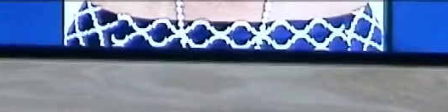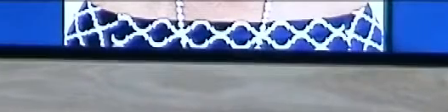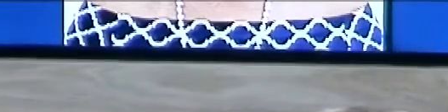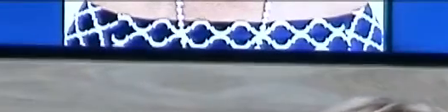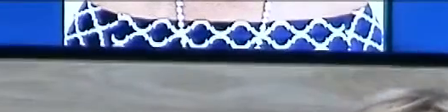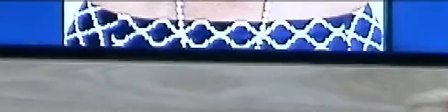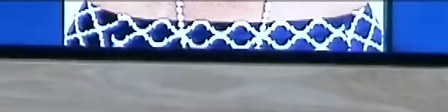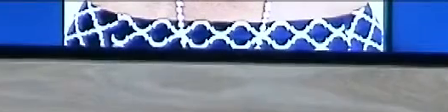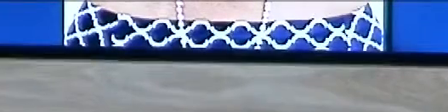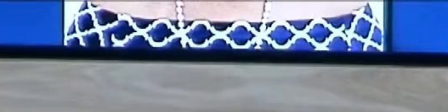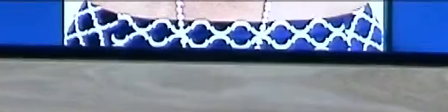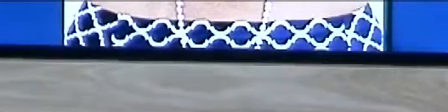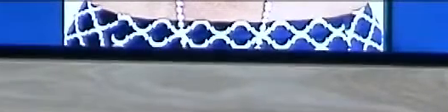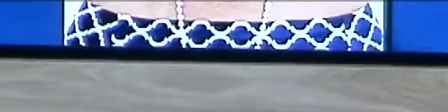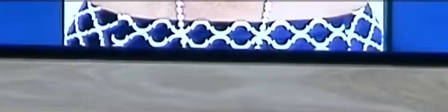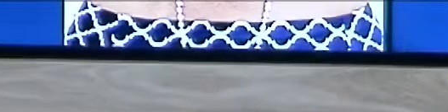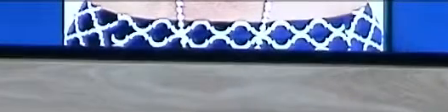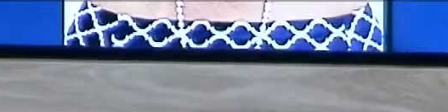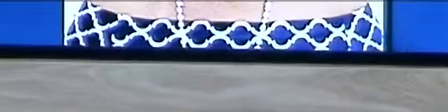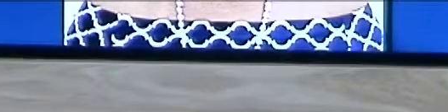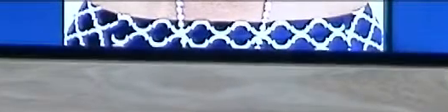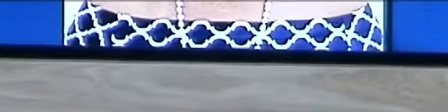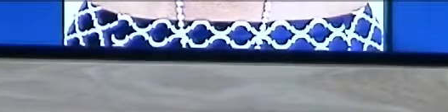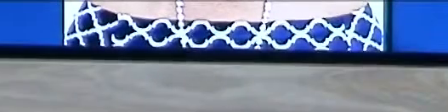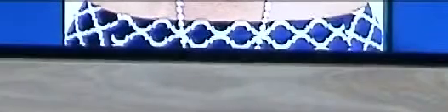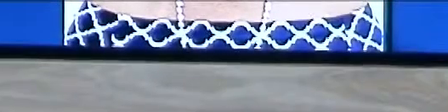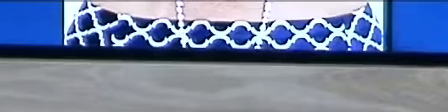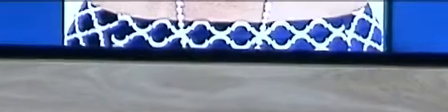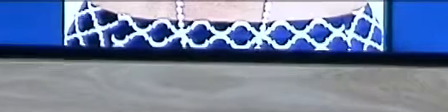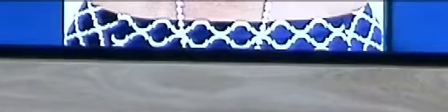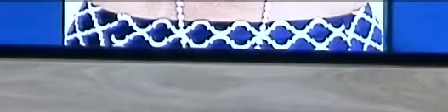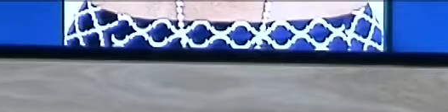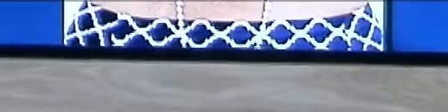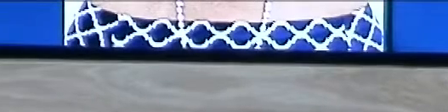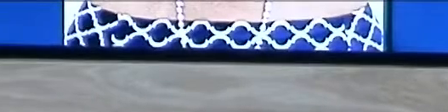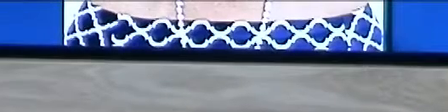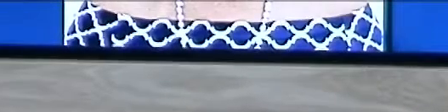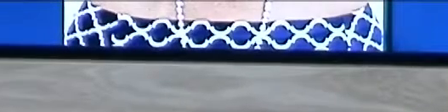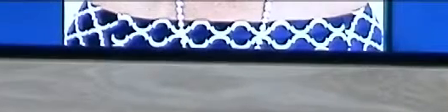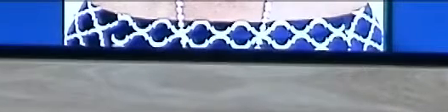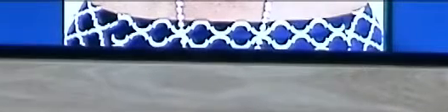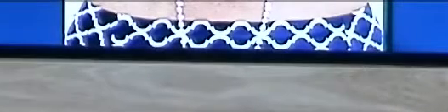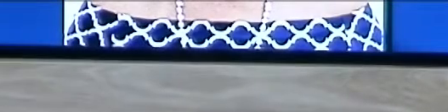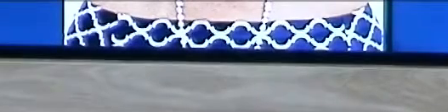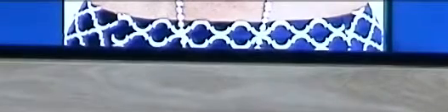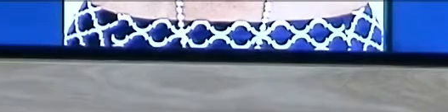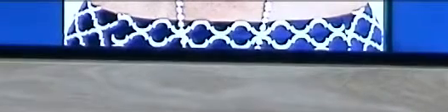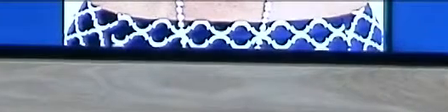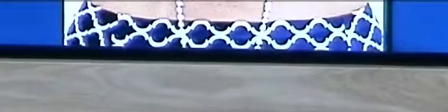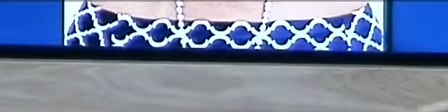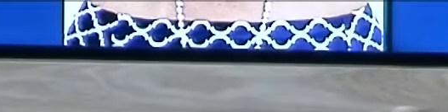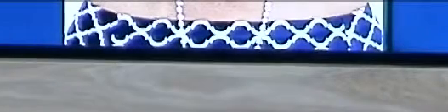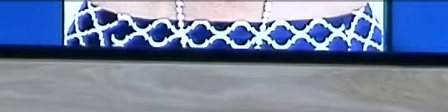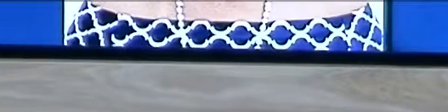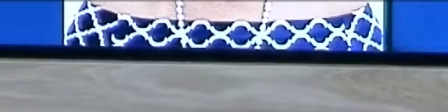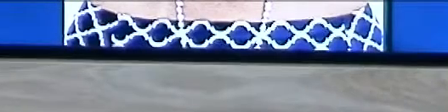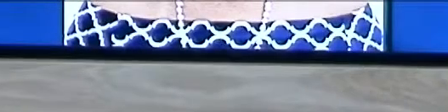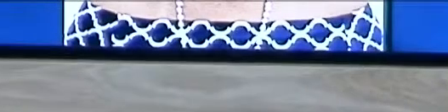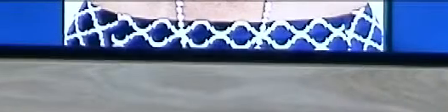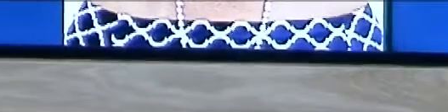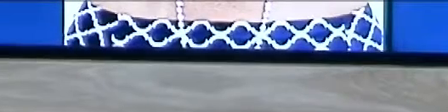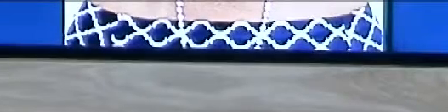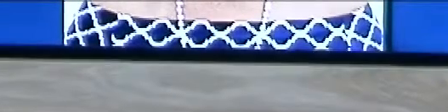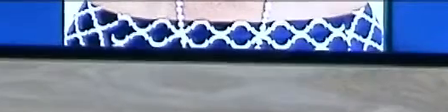o PR nessa mesa, e assim o fará, tenho certeza. Então, a todos os que